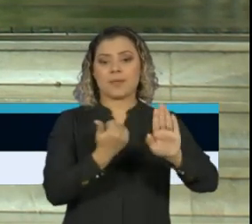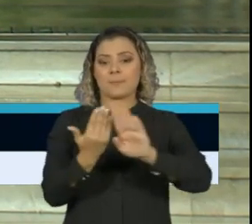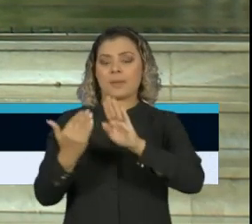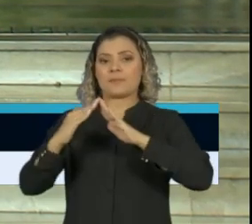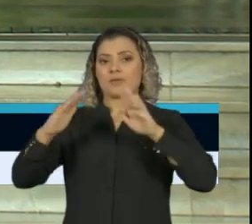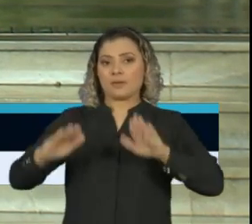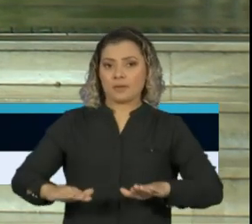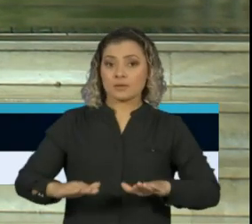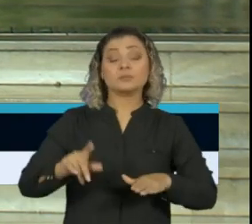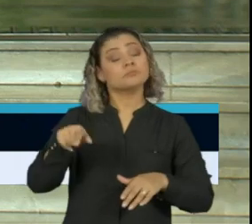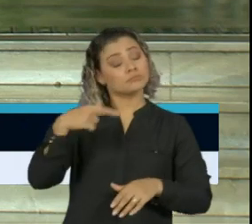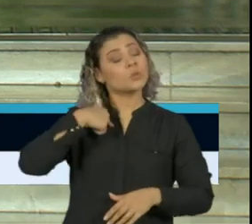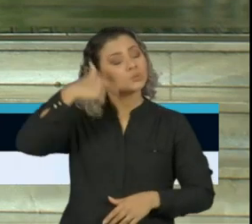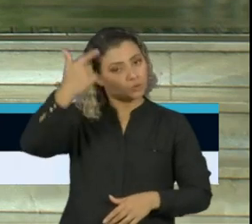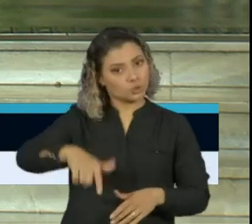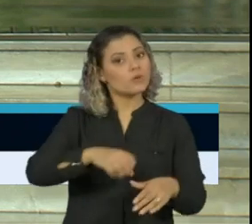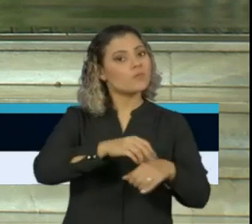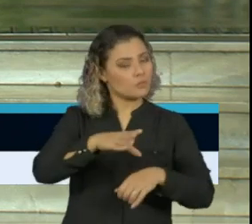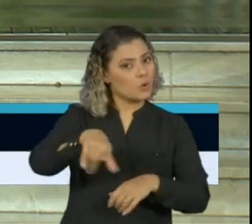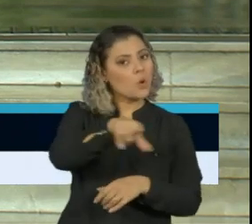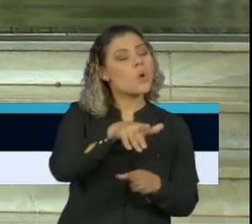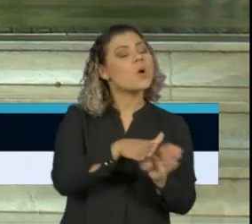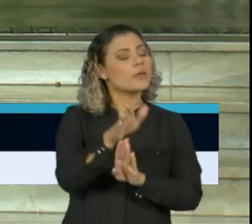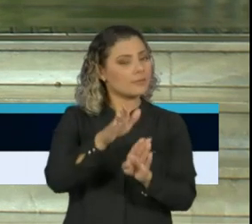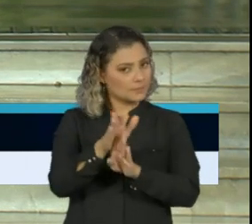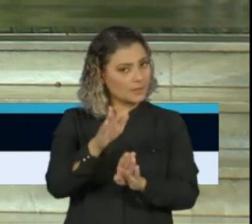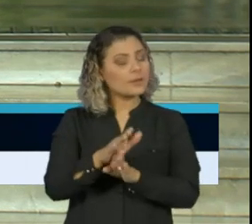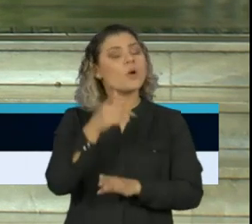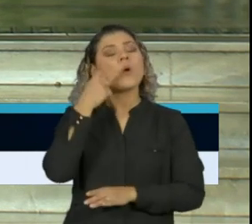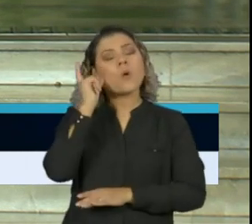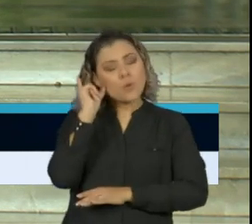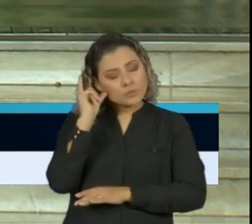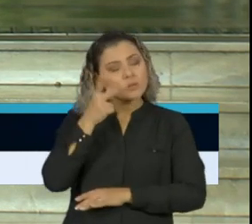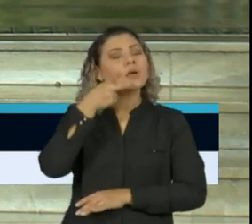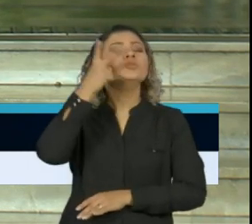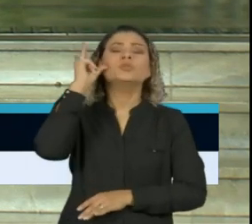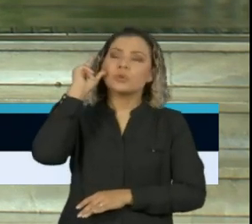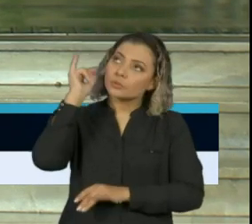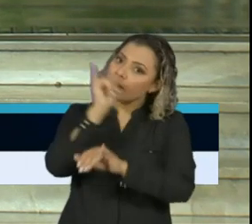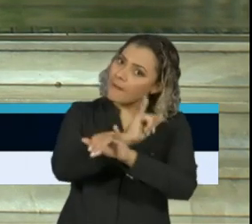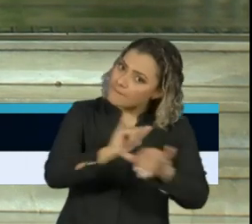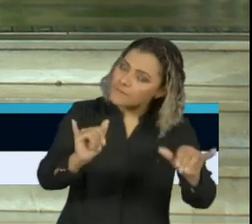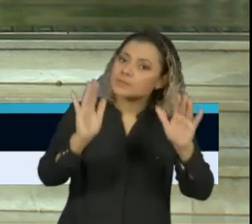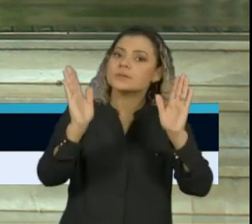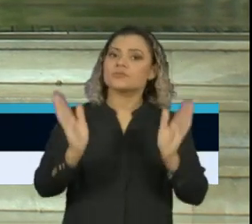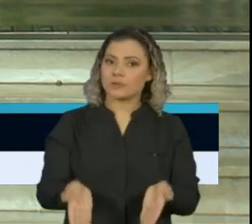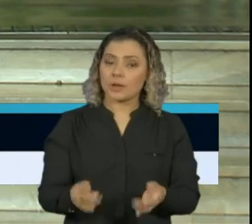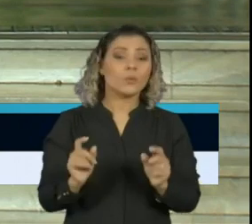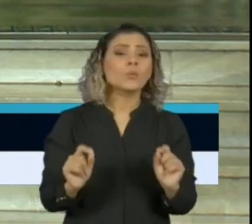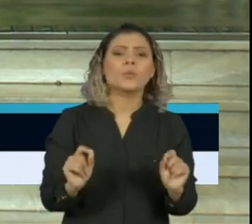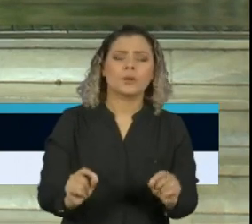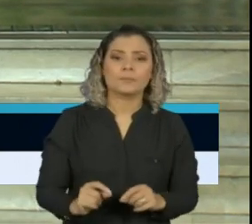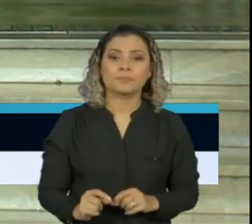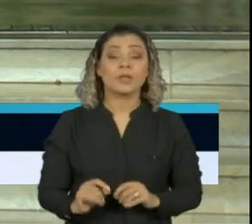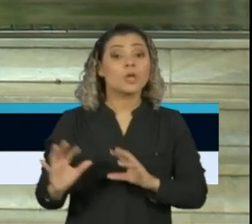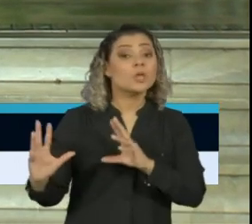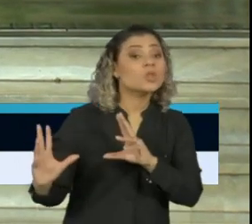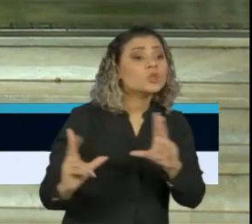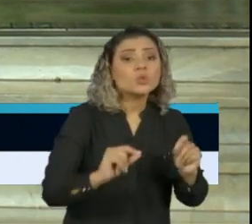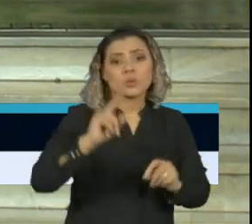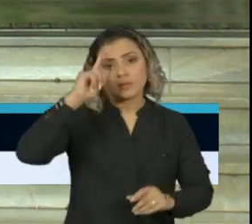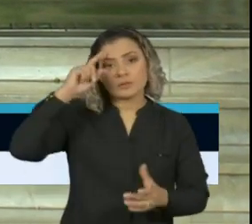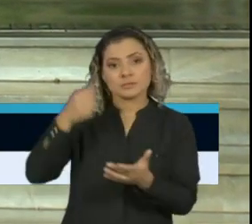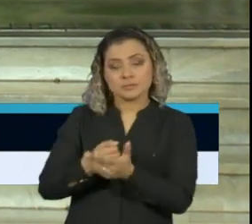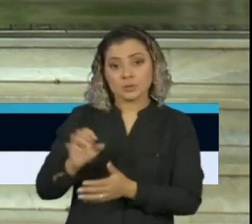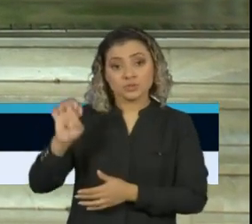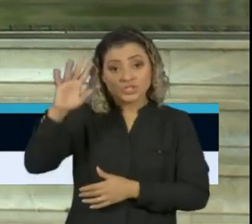eu volto a repetir, Paloma, o que já disse ontem e anteontem aqui nesta coletiva. Todas as decisões do